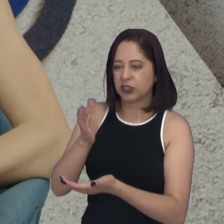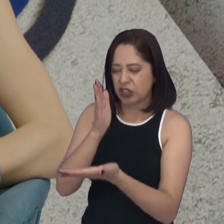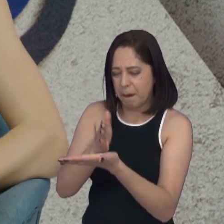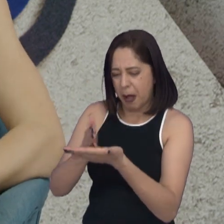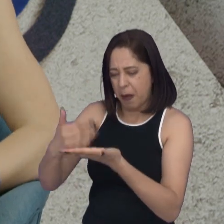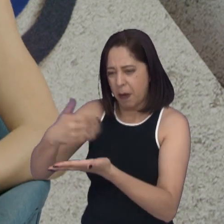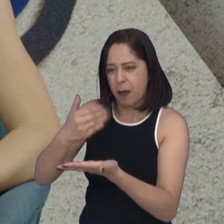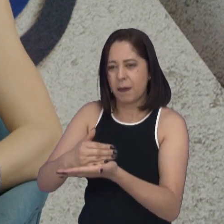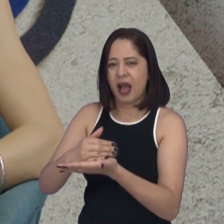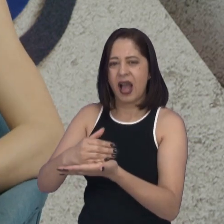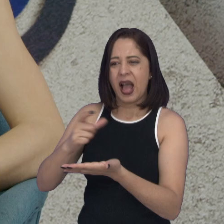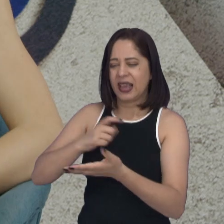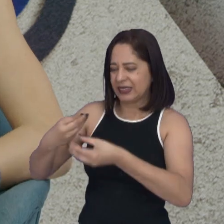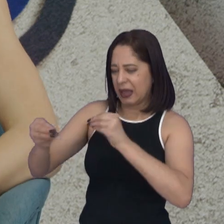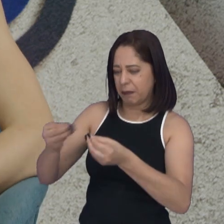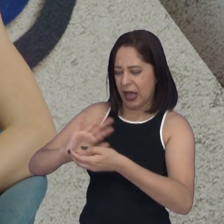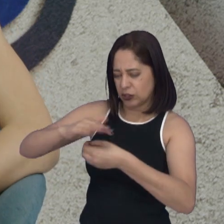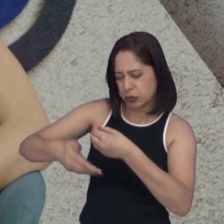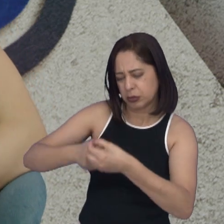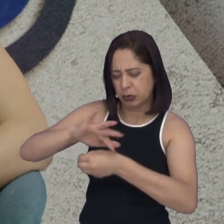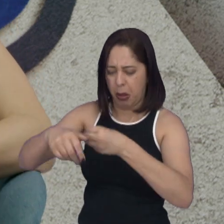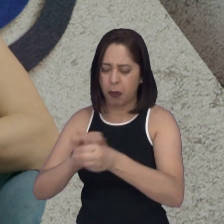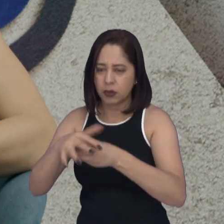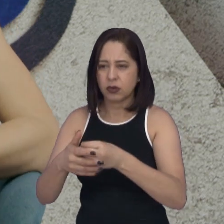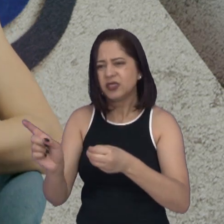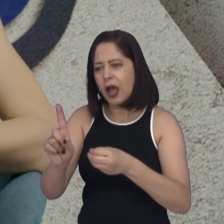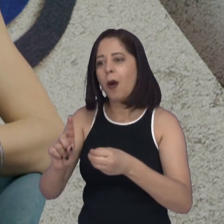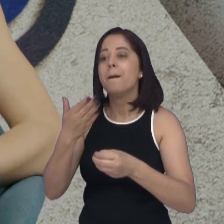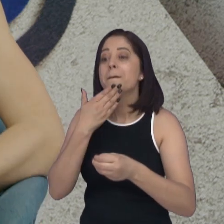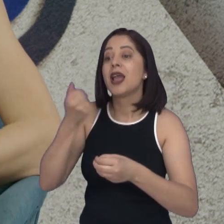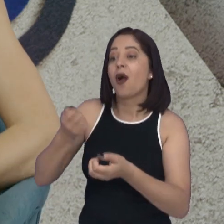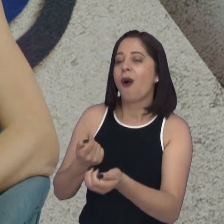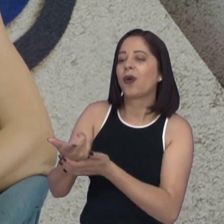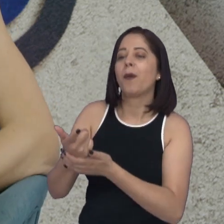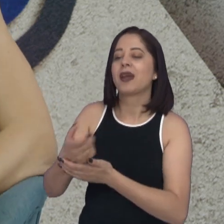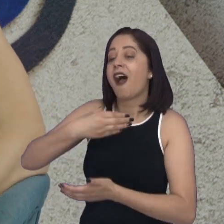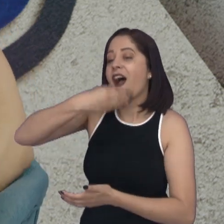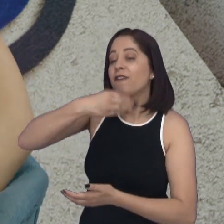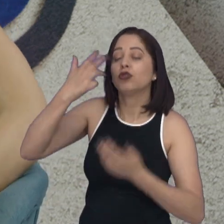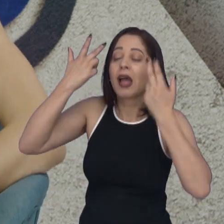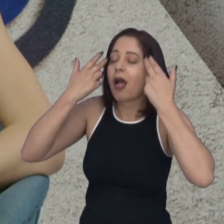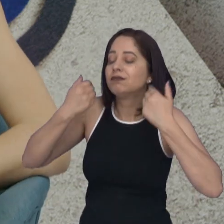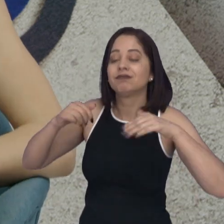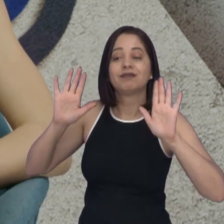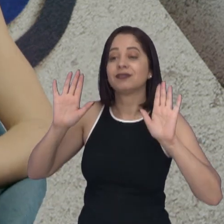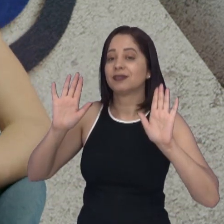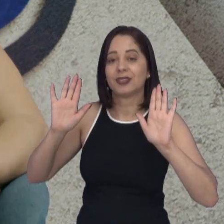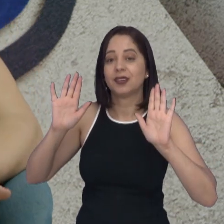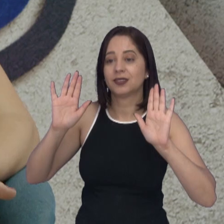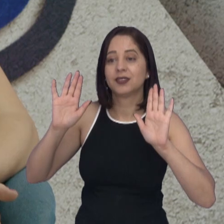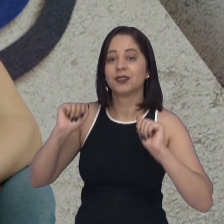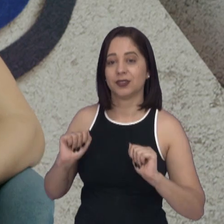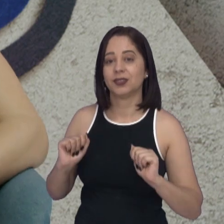insufilme. Por que você não compra a fruta in natura, né? E vai lá, descasca, faz o processo natural de se